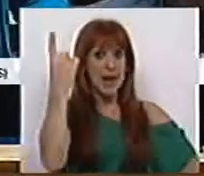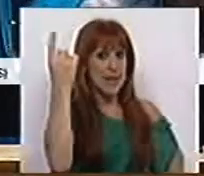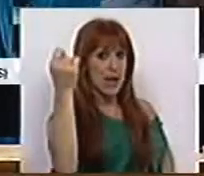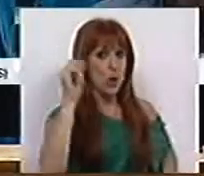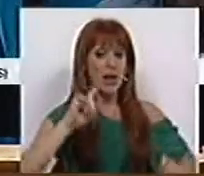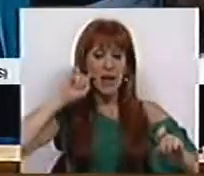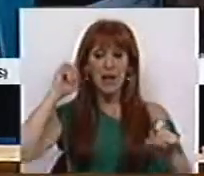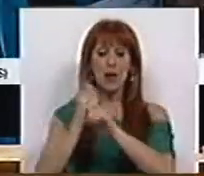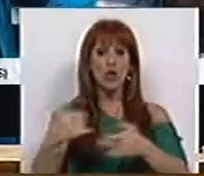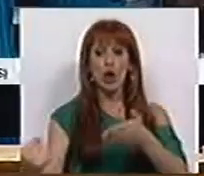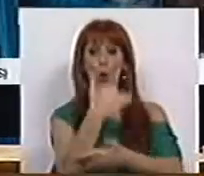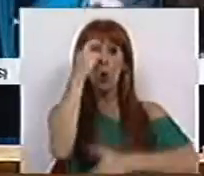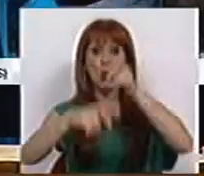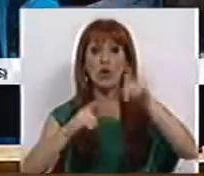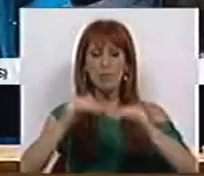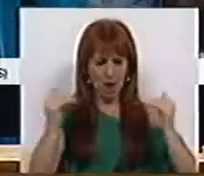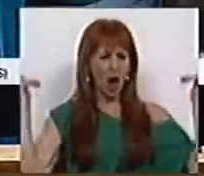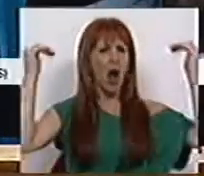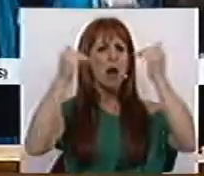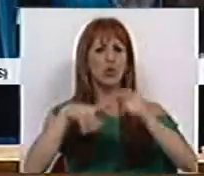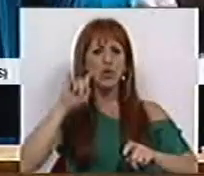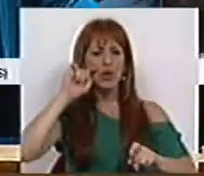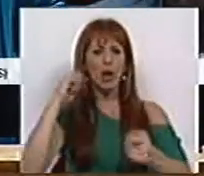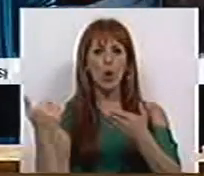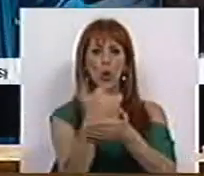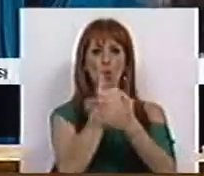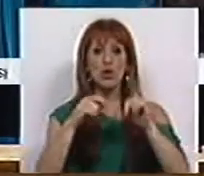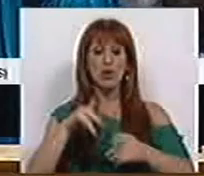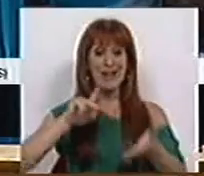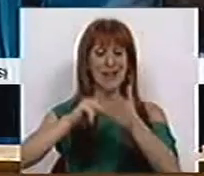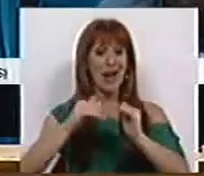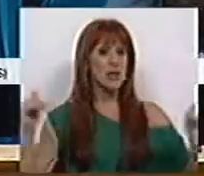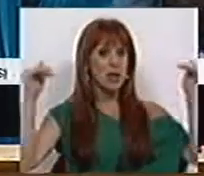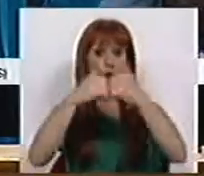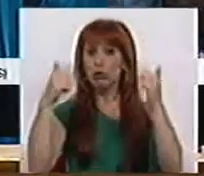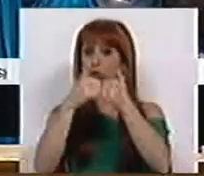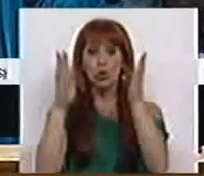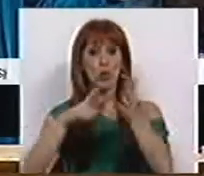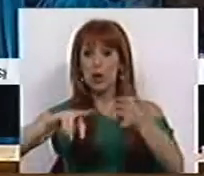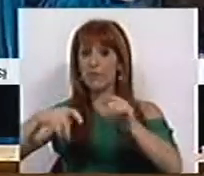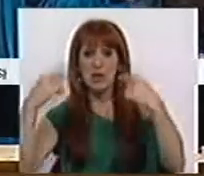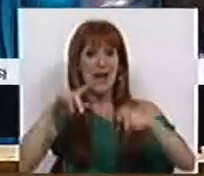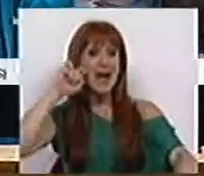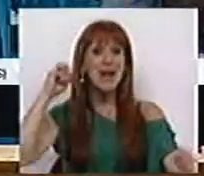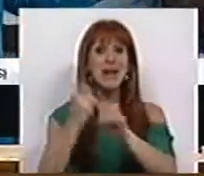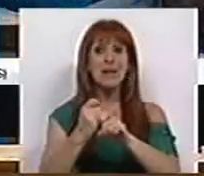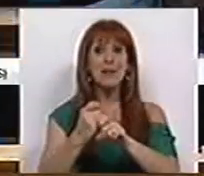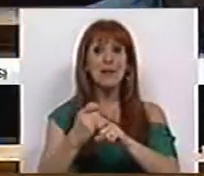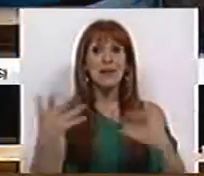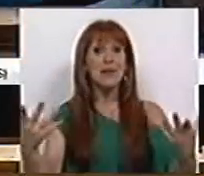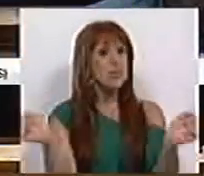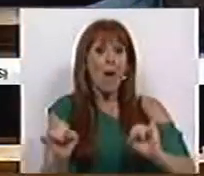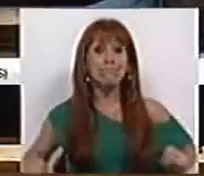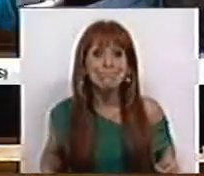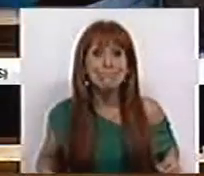dinheiro e exigem recursos humanos à altura os técnicos a altura é tudo o que estas reformas existe existem elas